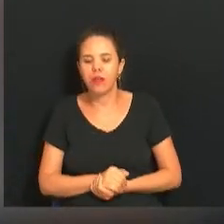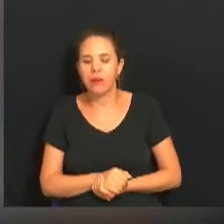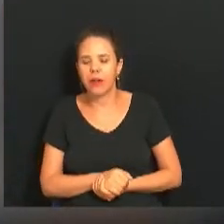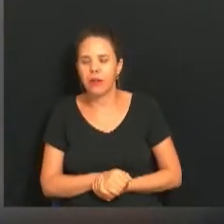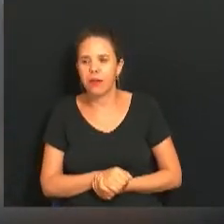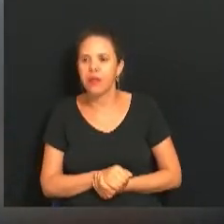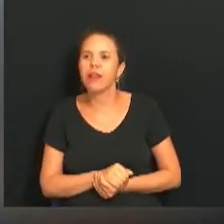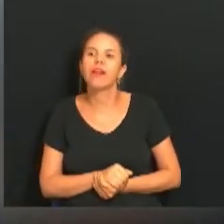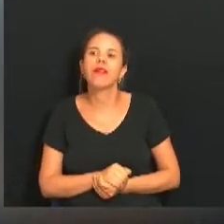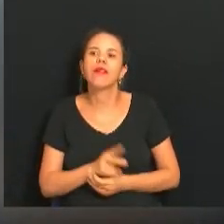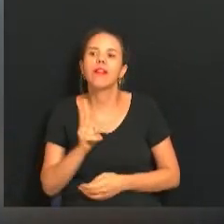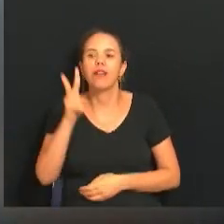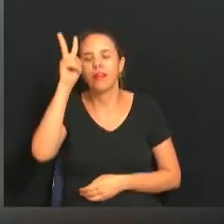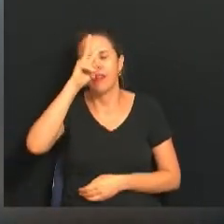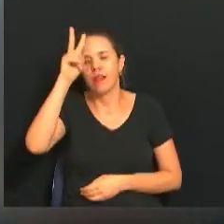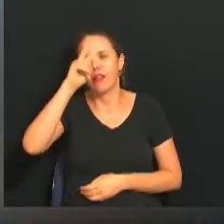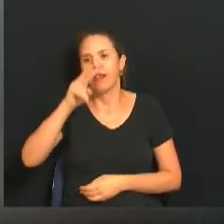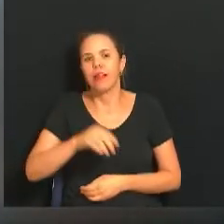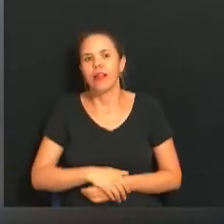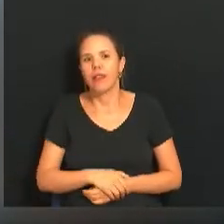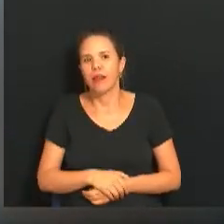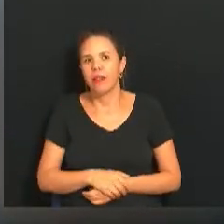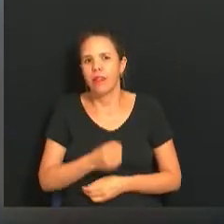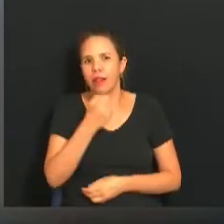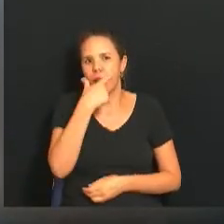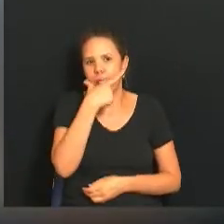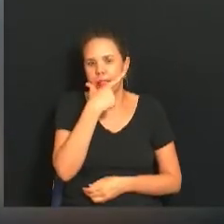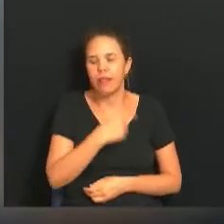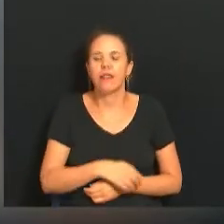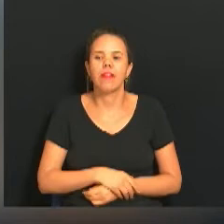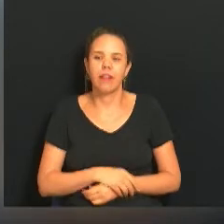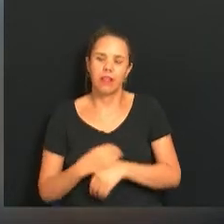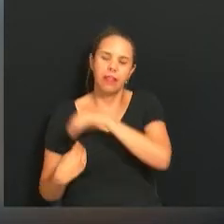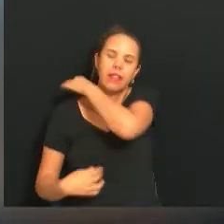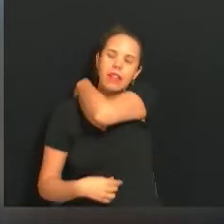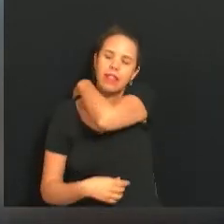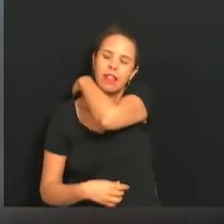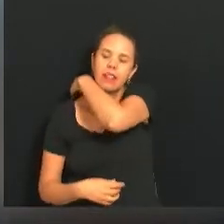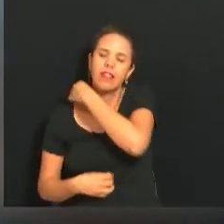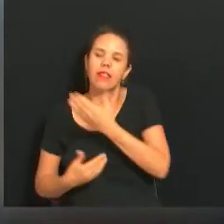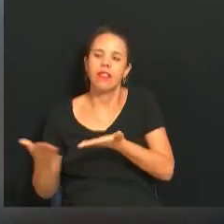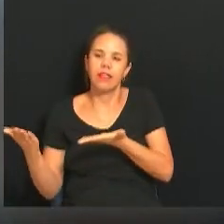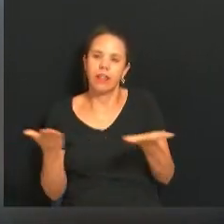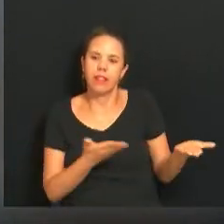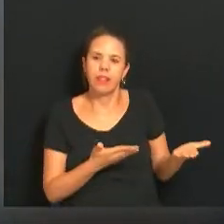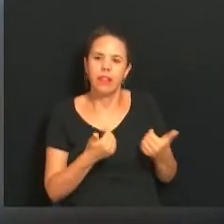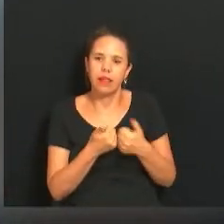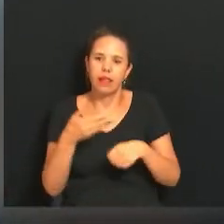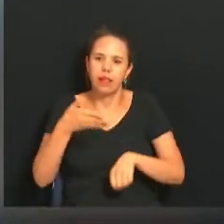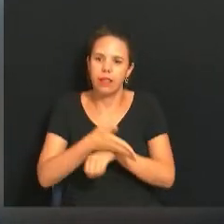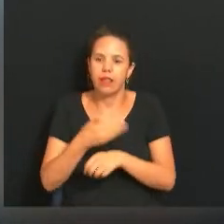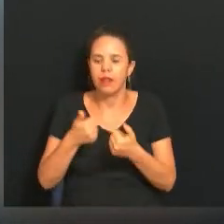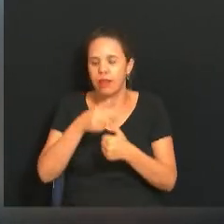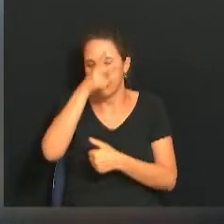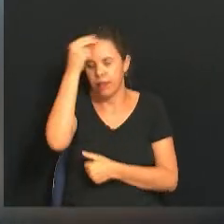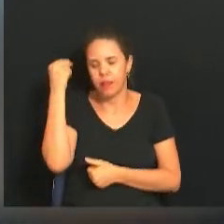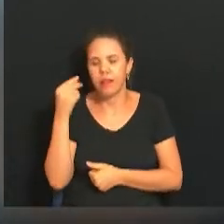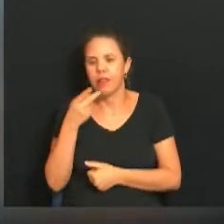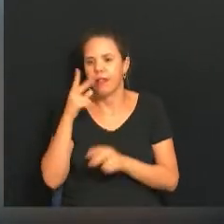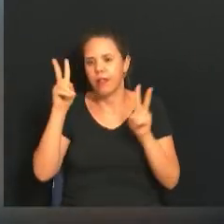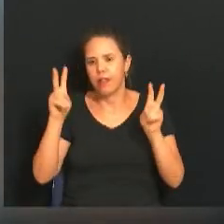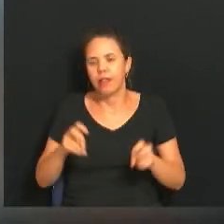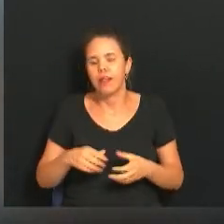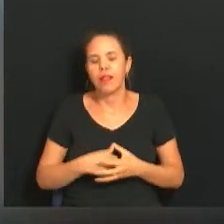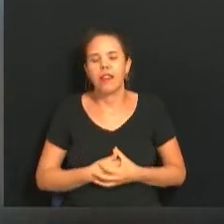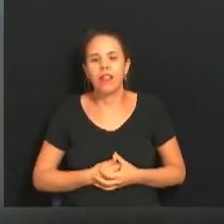gente estar sempre lembrando do preconceito que essas pessoas às vezes recebem no transporte público. Então, esse foi o tema do